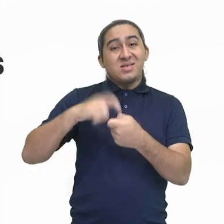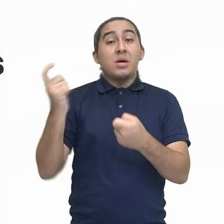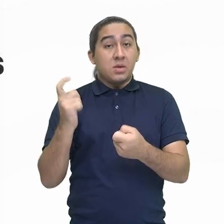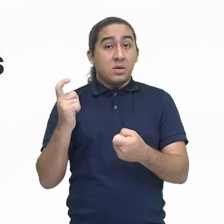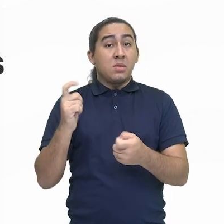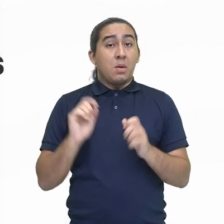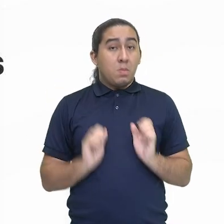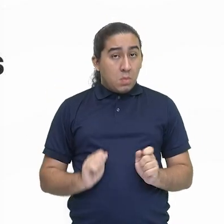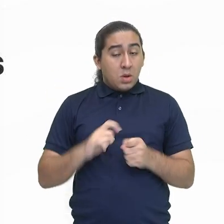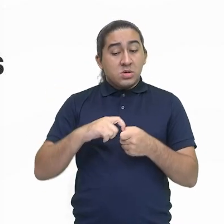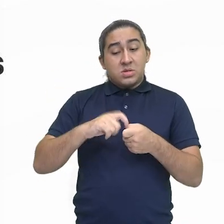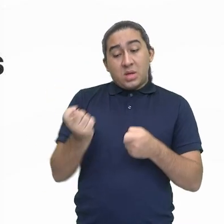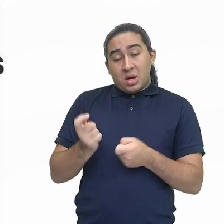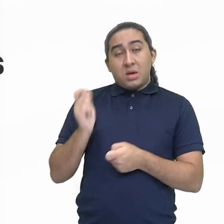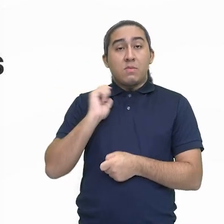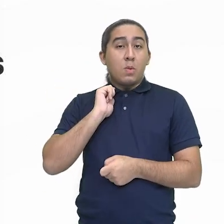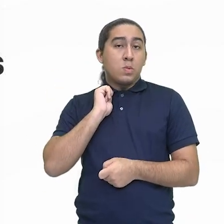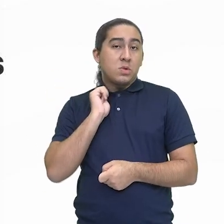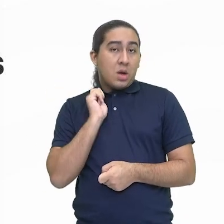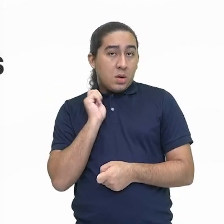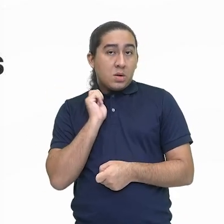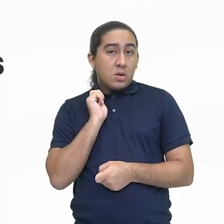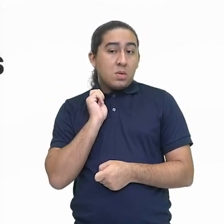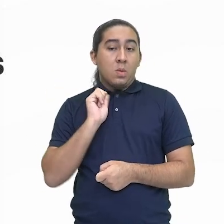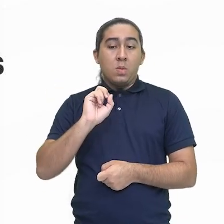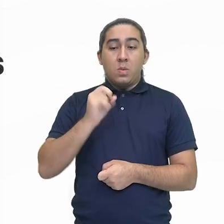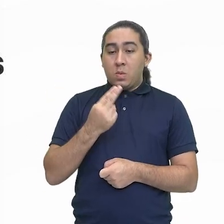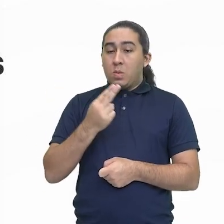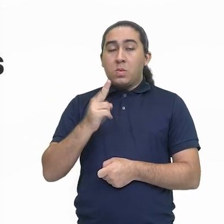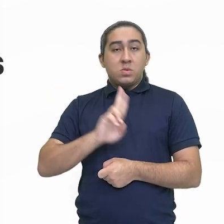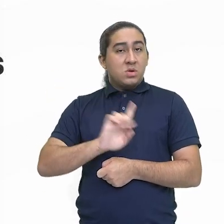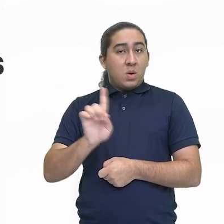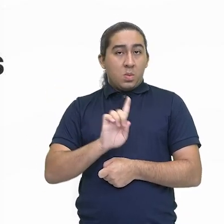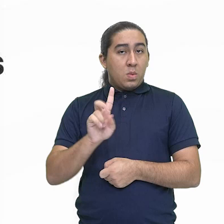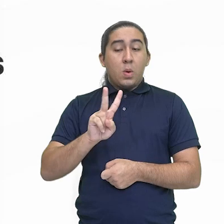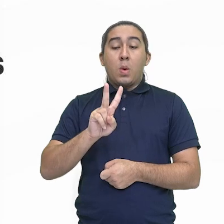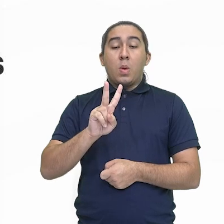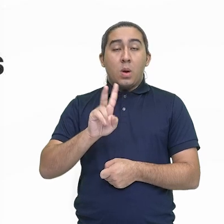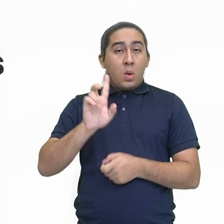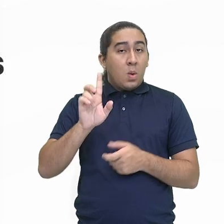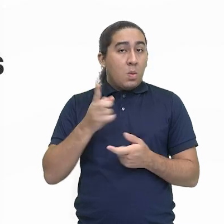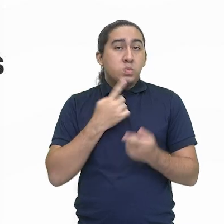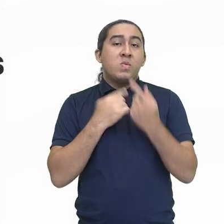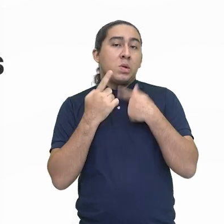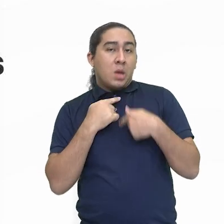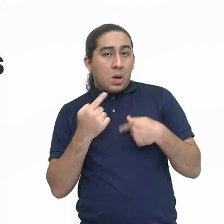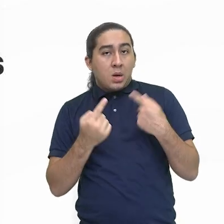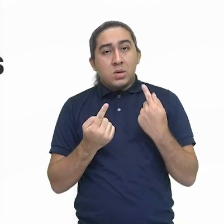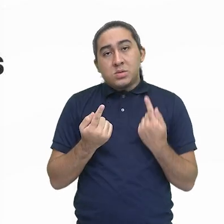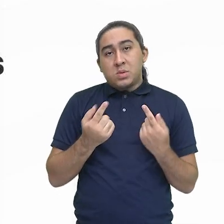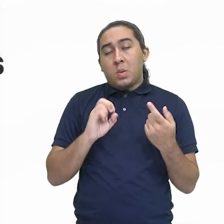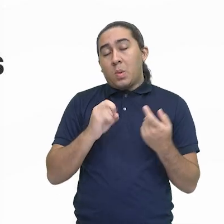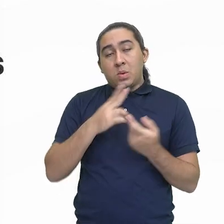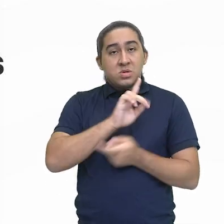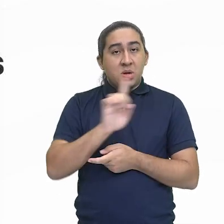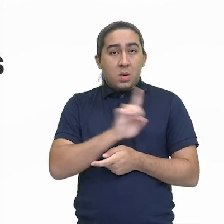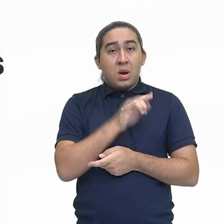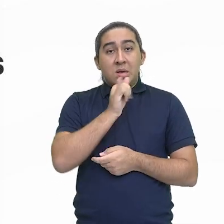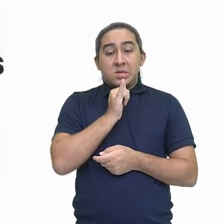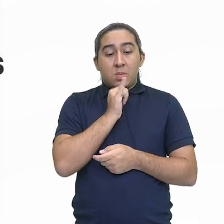eu posso sair de forma voluntária ou não, né? Eu posso, por exemplo, ir atrás de